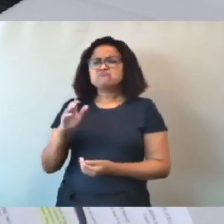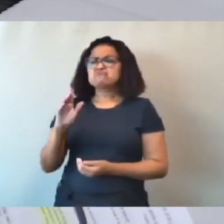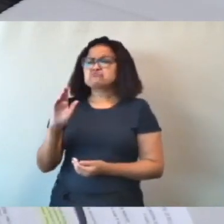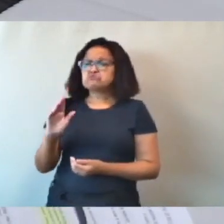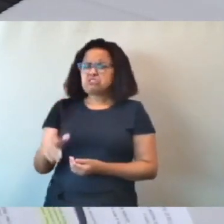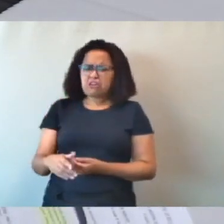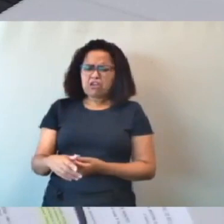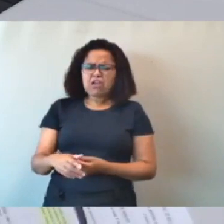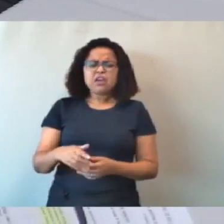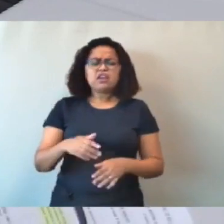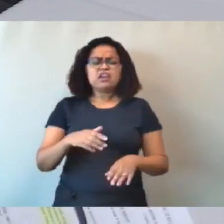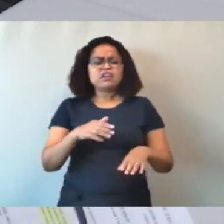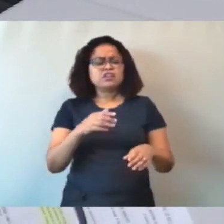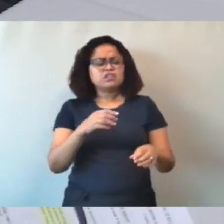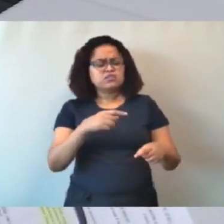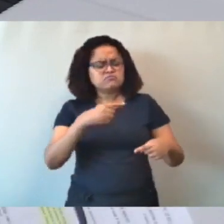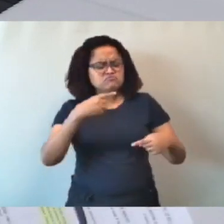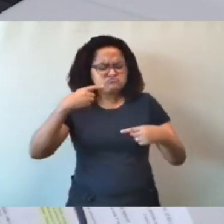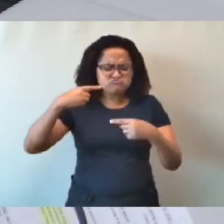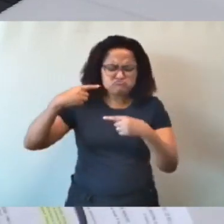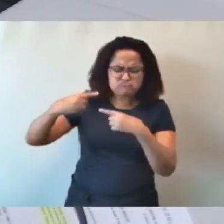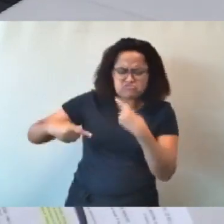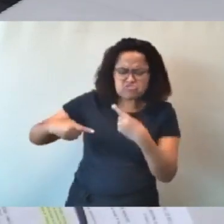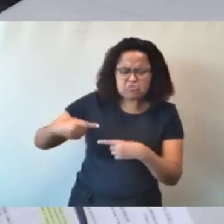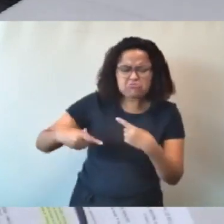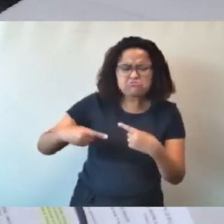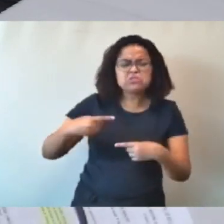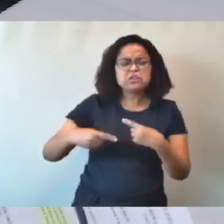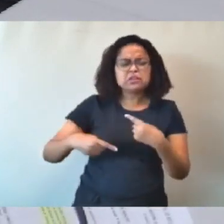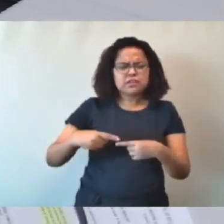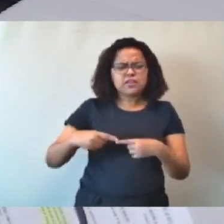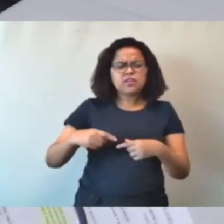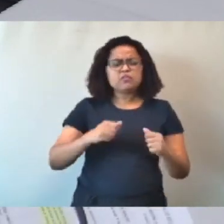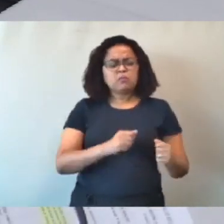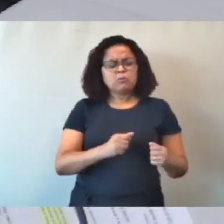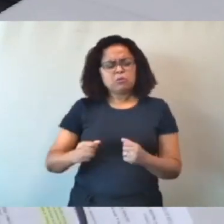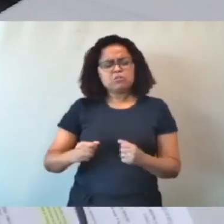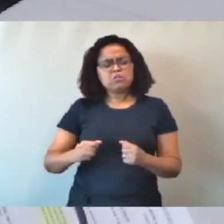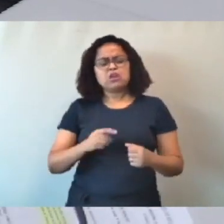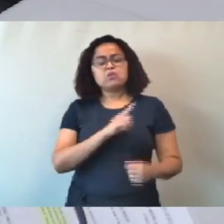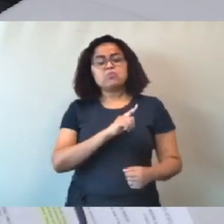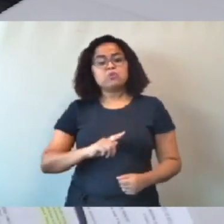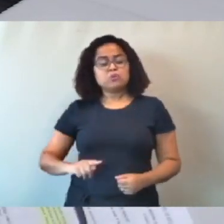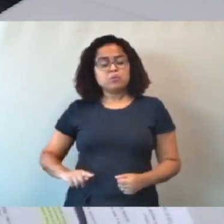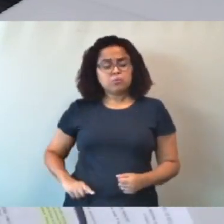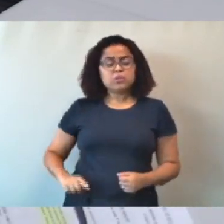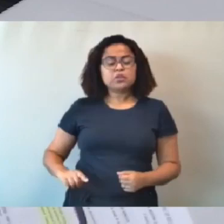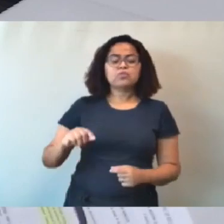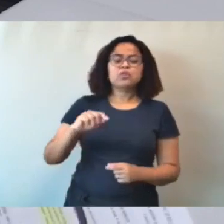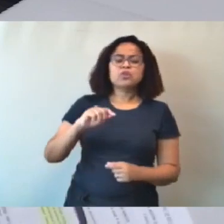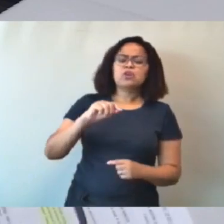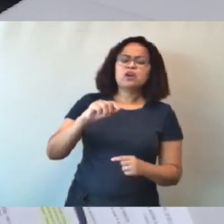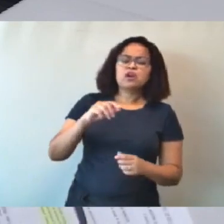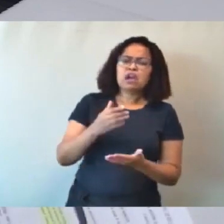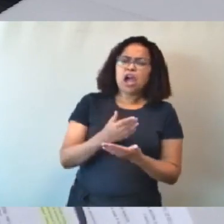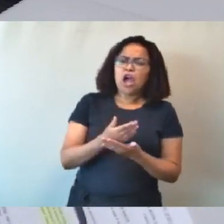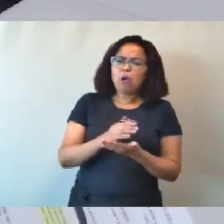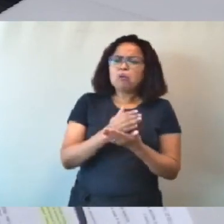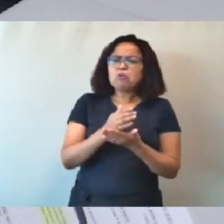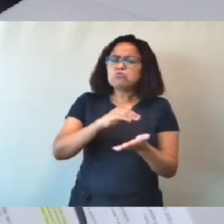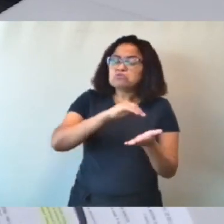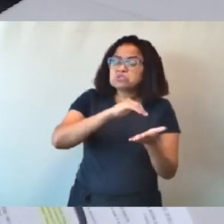público, com os gestores de Belo Horizonte, alguns secretários. Pense comigo, por favor, por gentileza. Nós temos